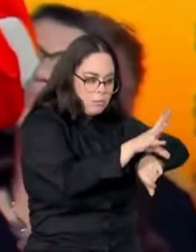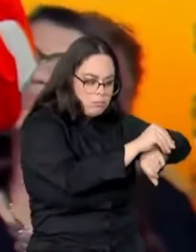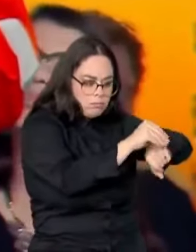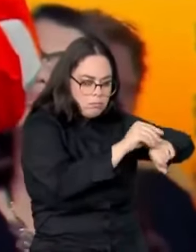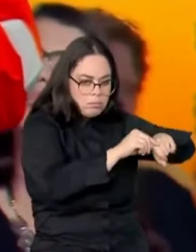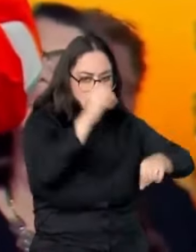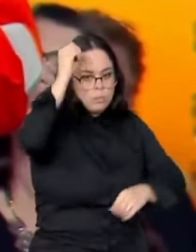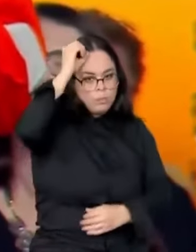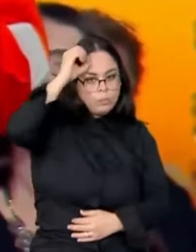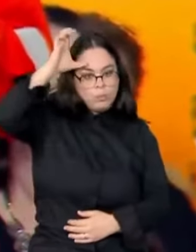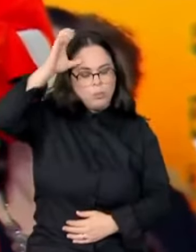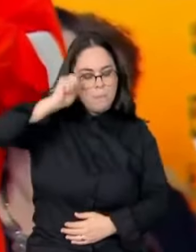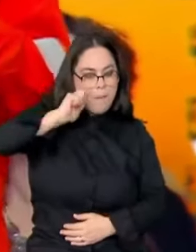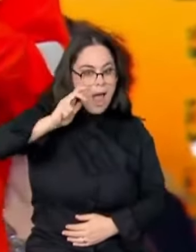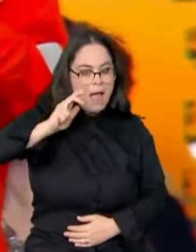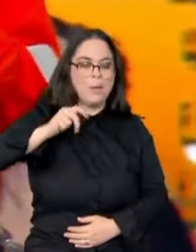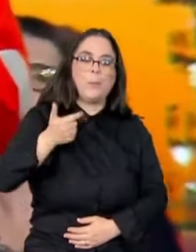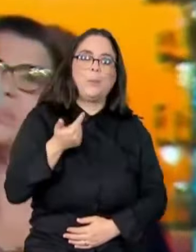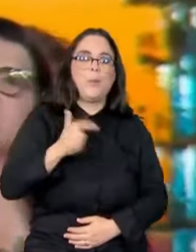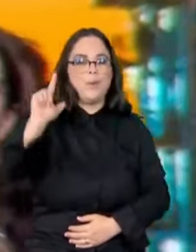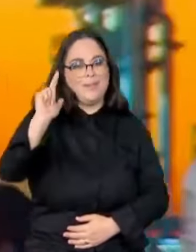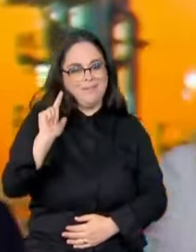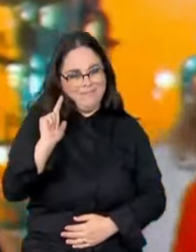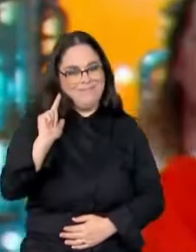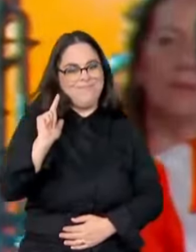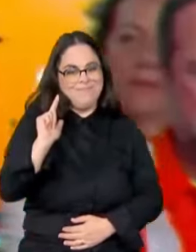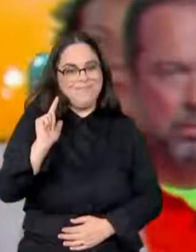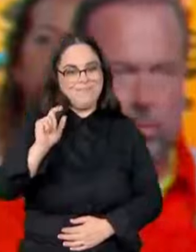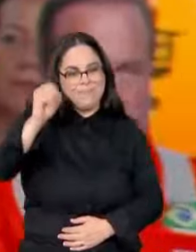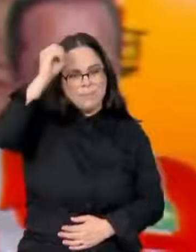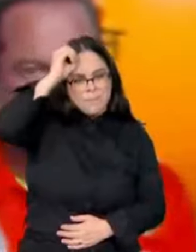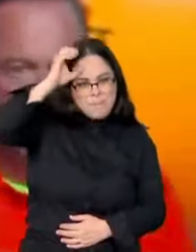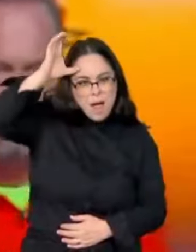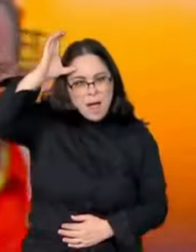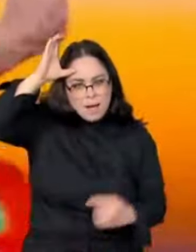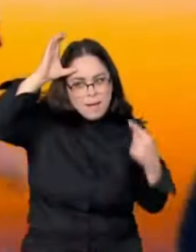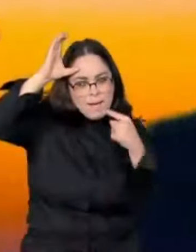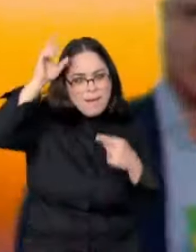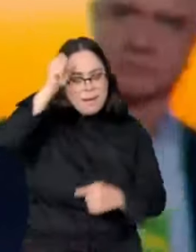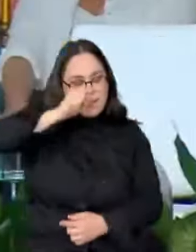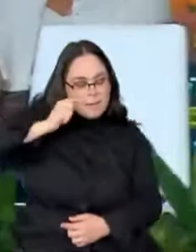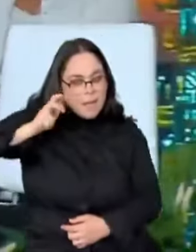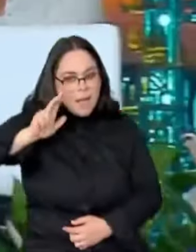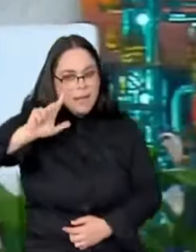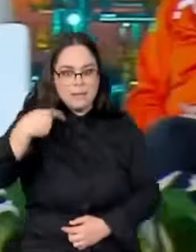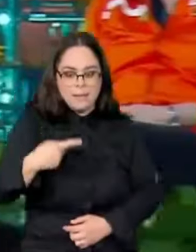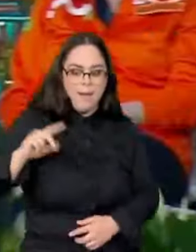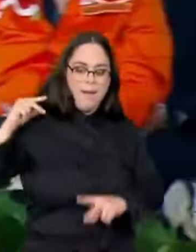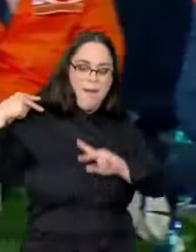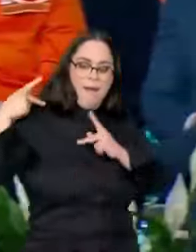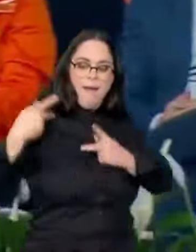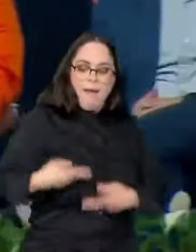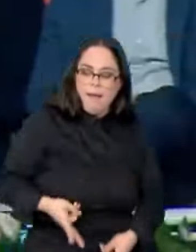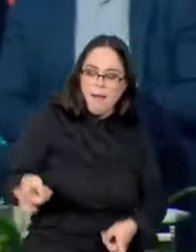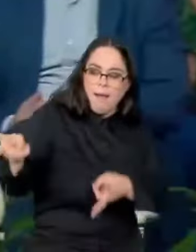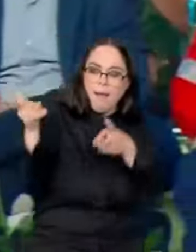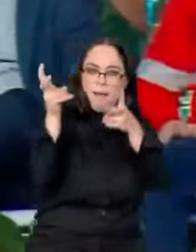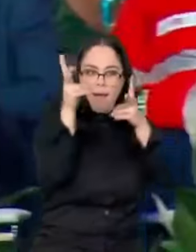Mas inteligência é outra coisa. Inteligência você herda da qualidade da